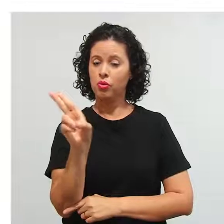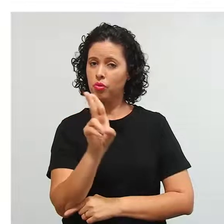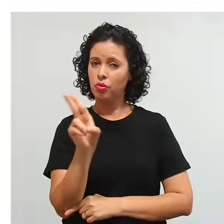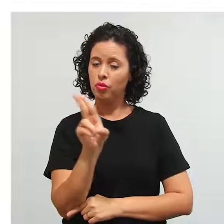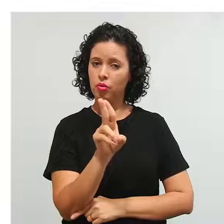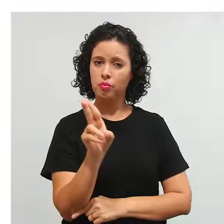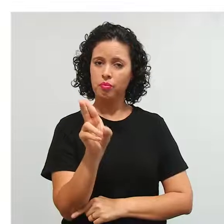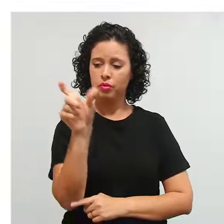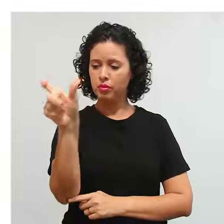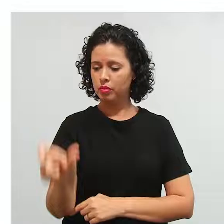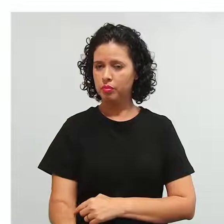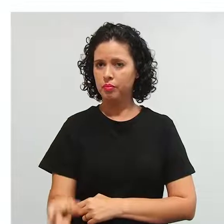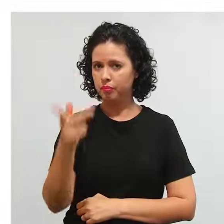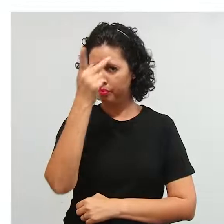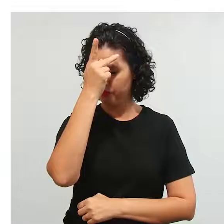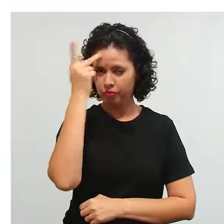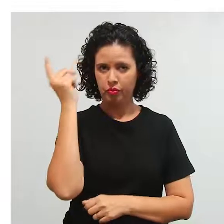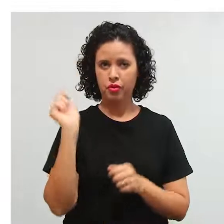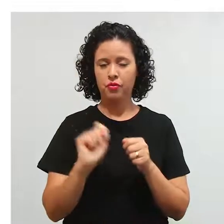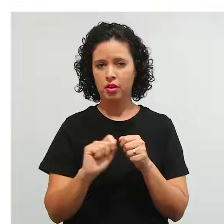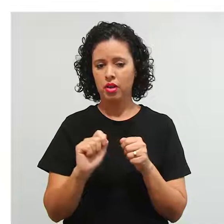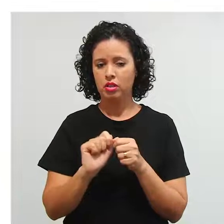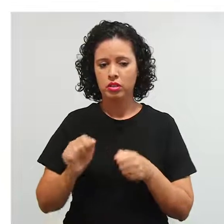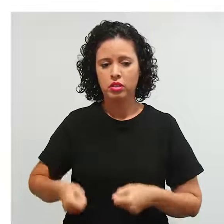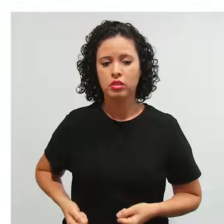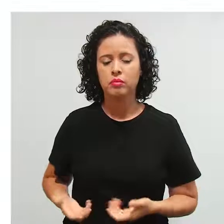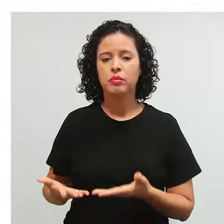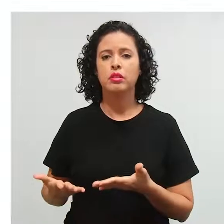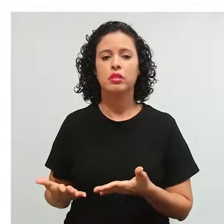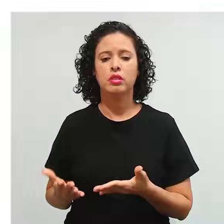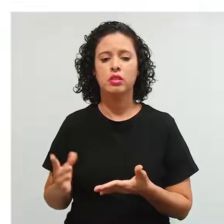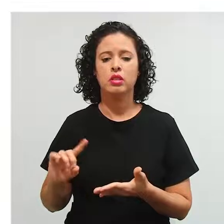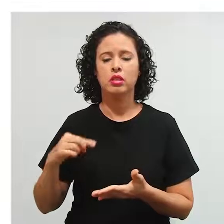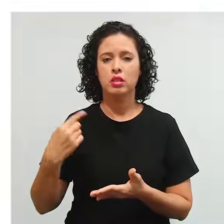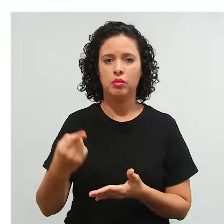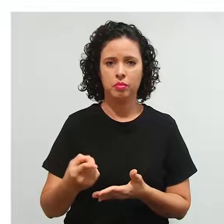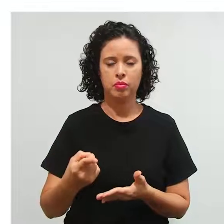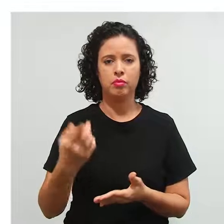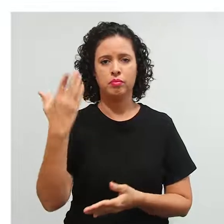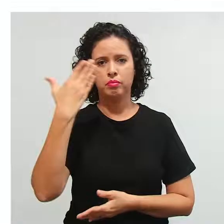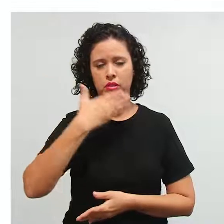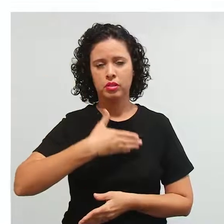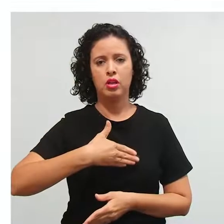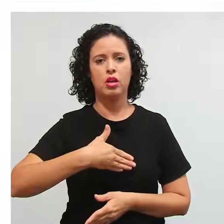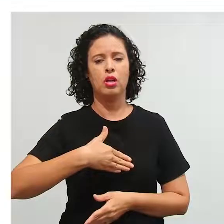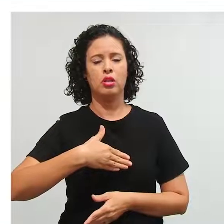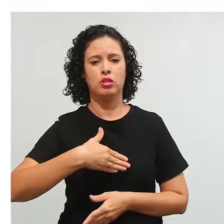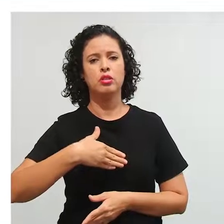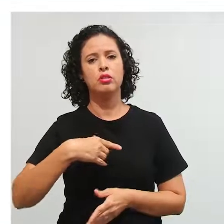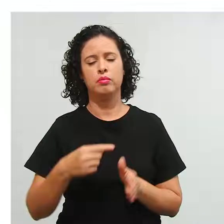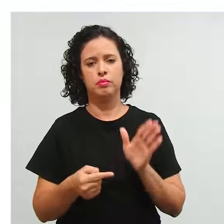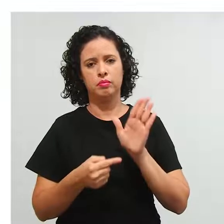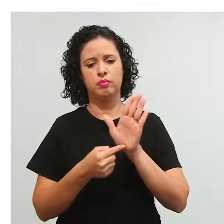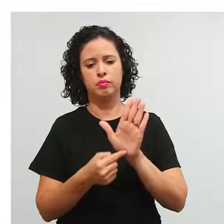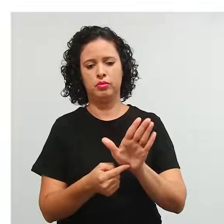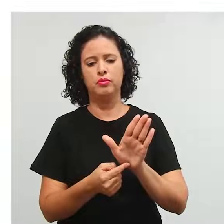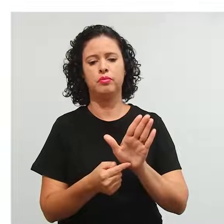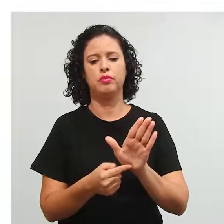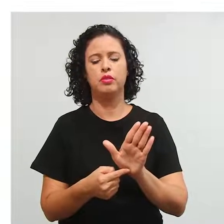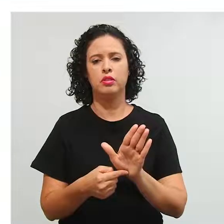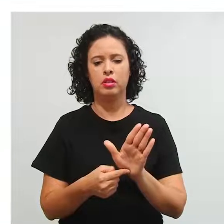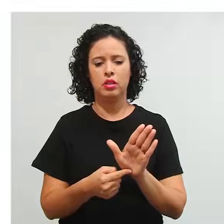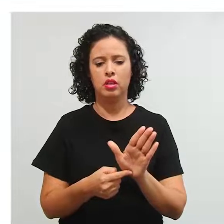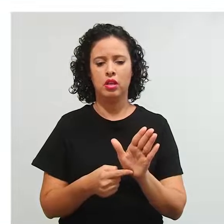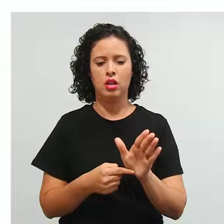servidor. O servidor realiza a despesa, presta conta das ações desenvolvidas